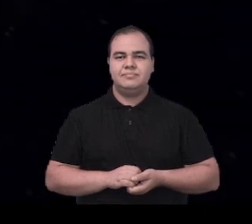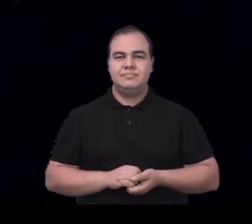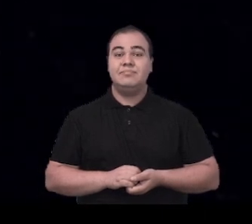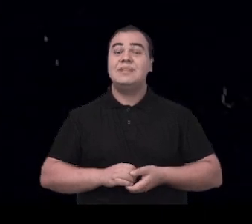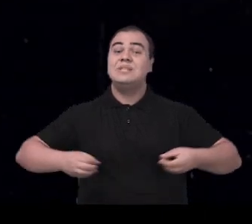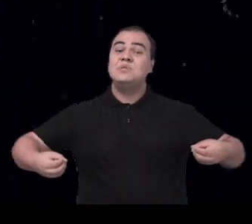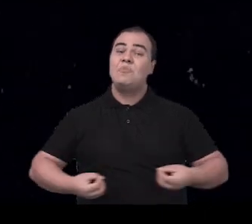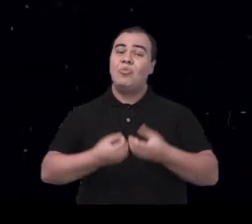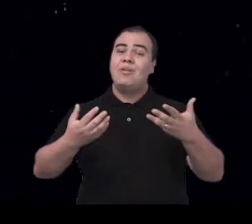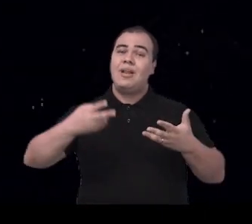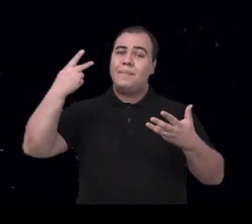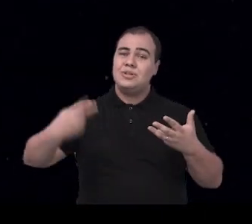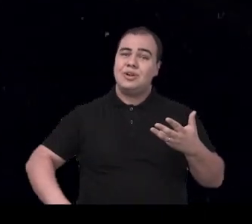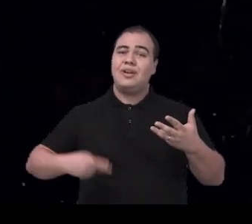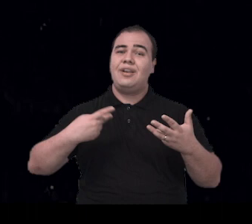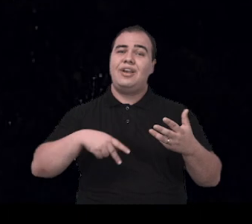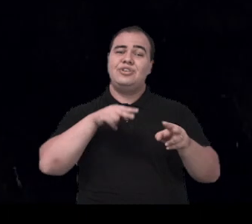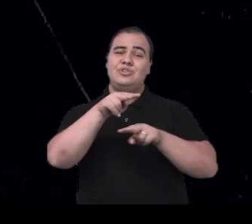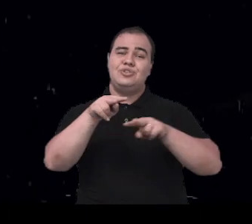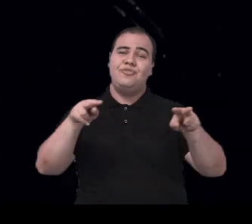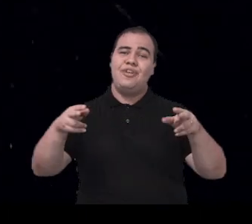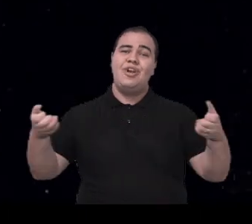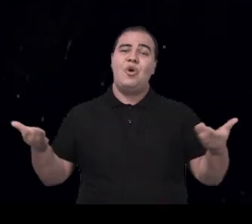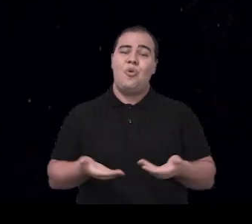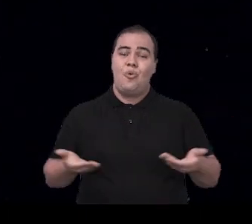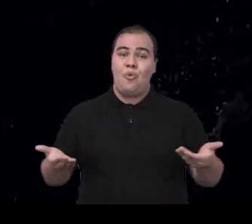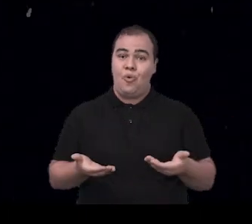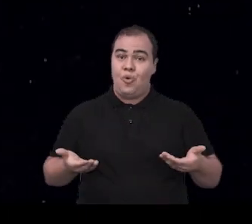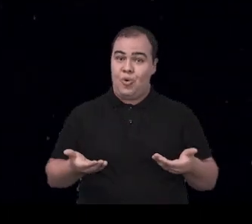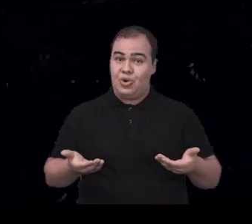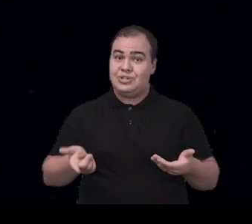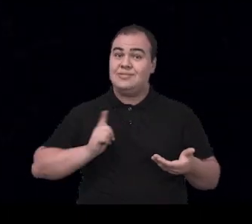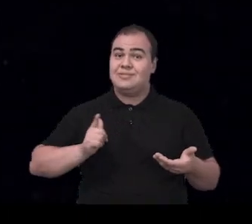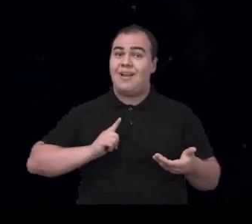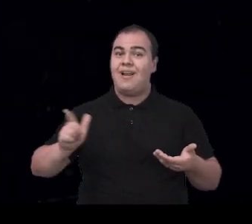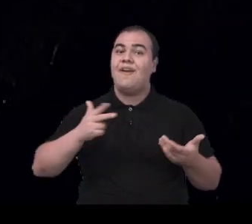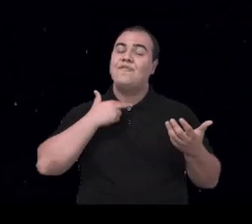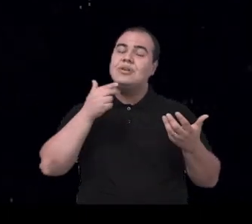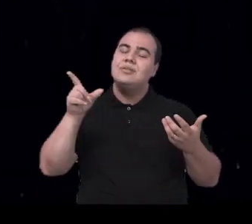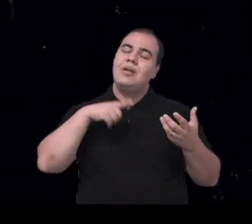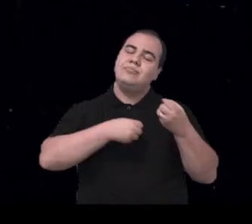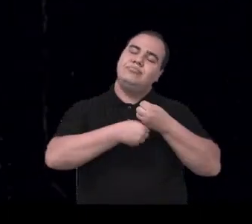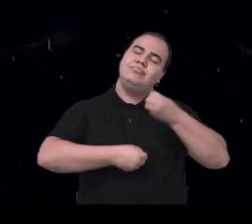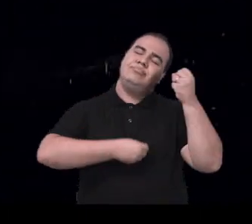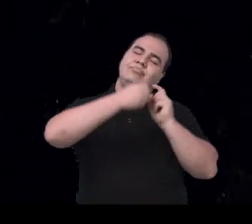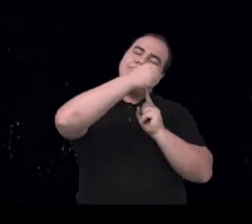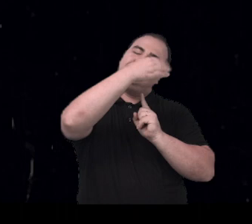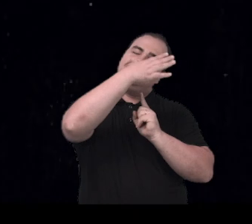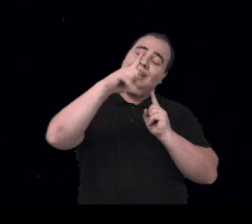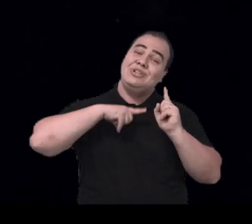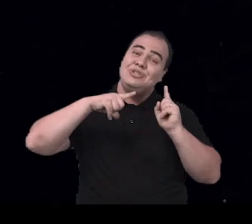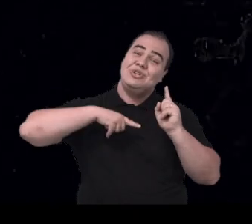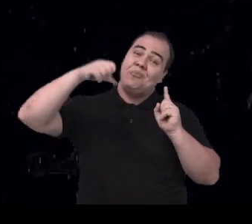Eu fui espontaneamente por essa casa, estava uma chuva, como hoje, e eu encontro a Dona Rosa deitada na cama com uma sombrinha aberta, porque